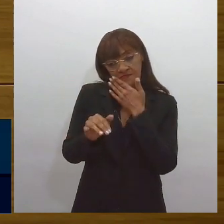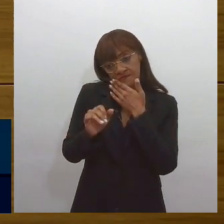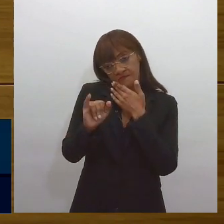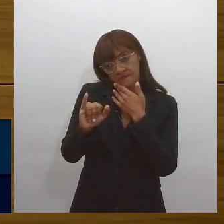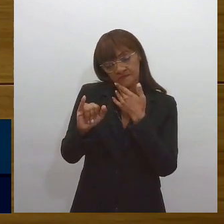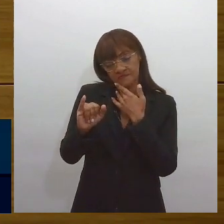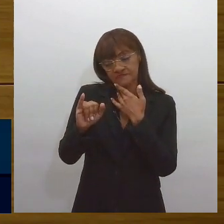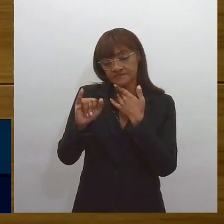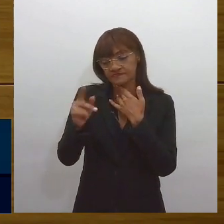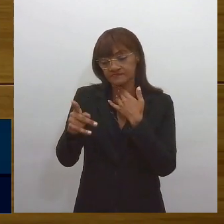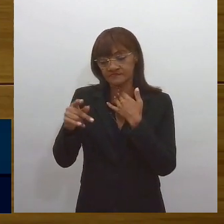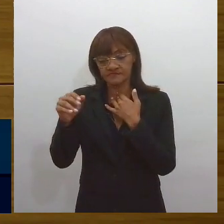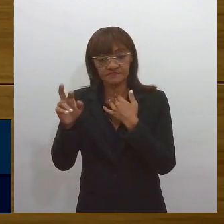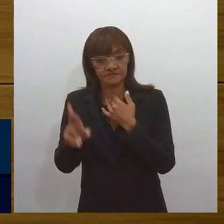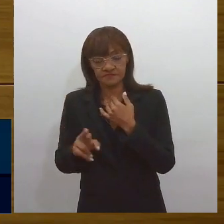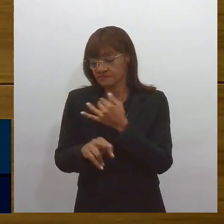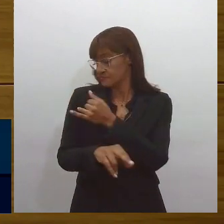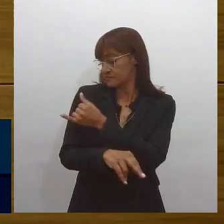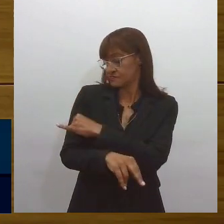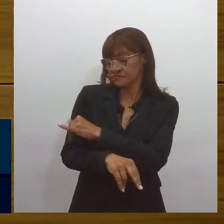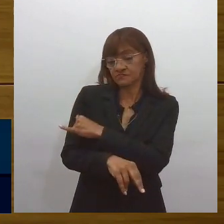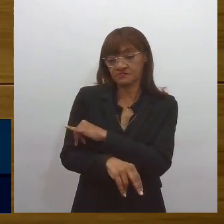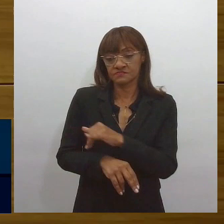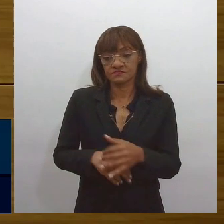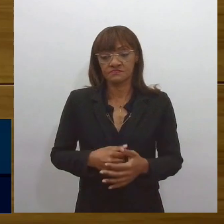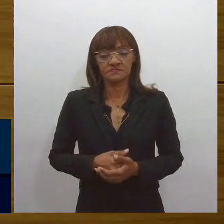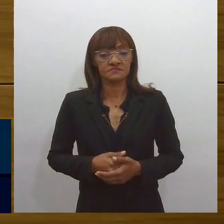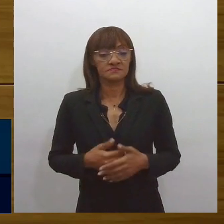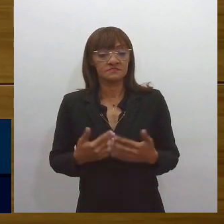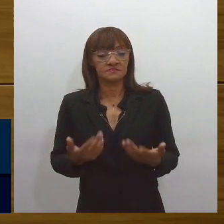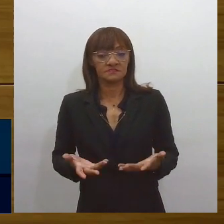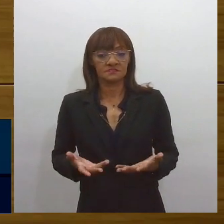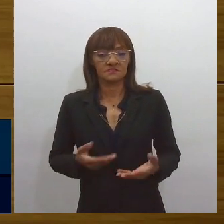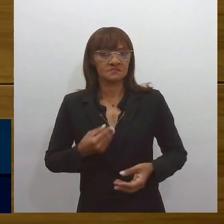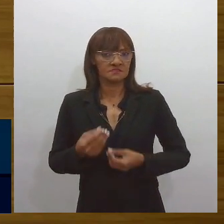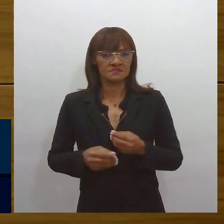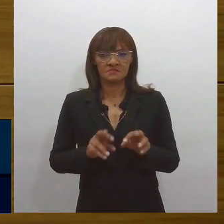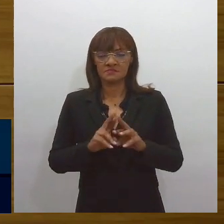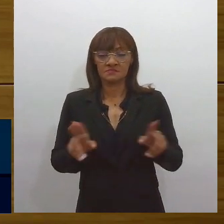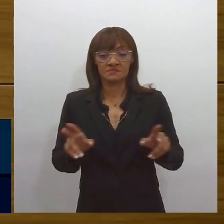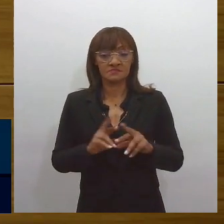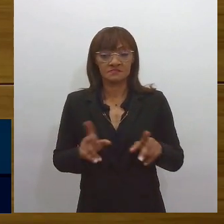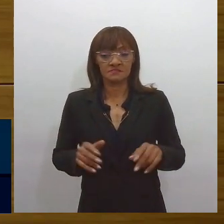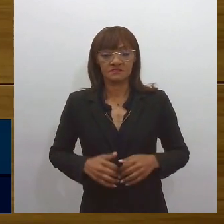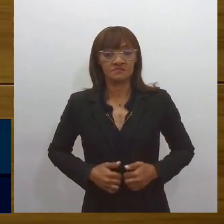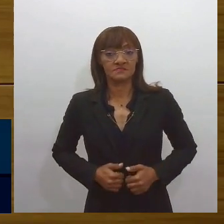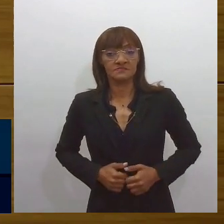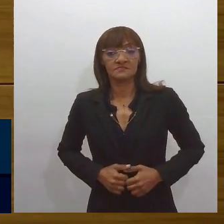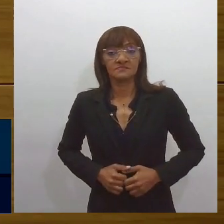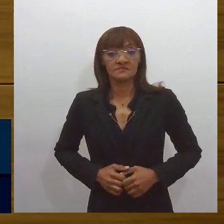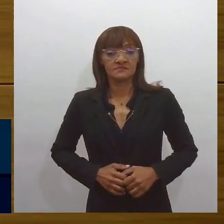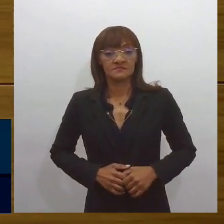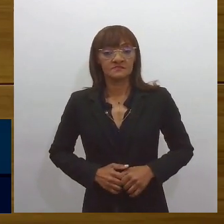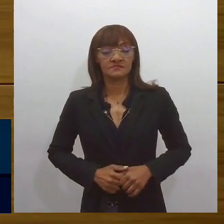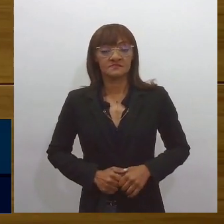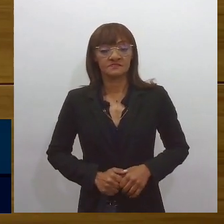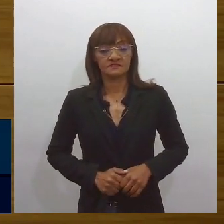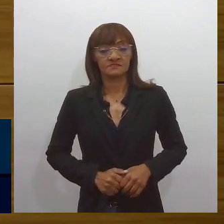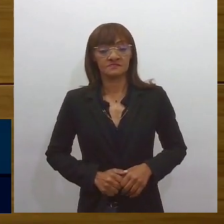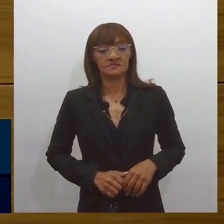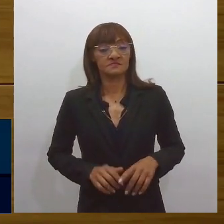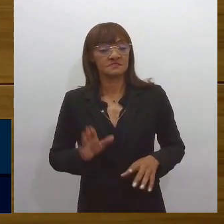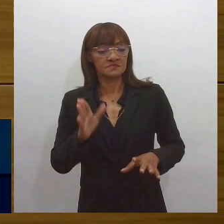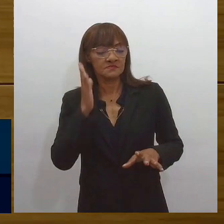modelo por um modelo diferente eh pra Brasília o entendimento que muitos de nós tínhamos é que o ipr deveria